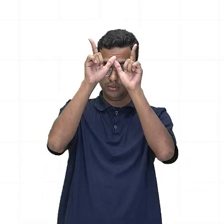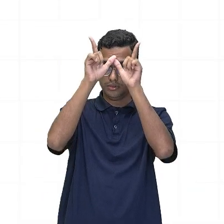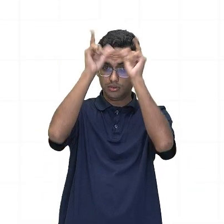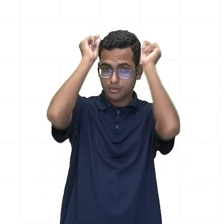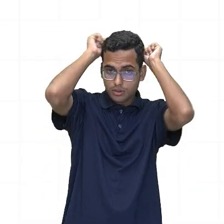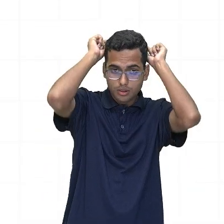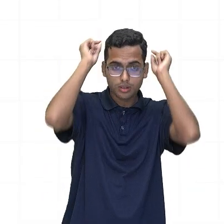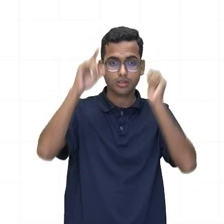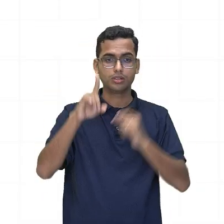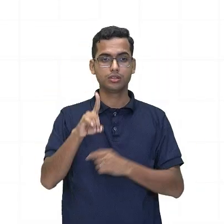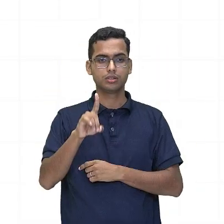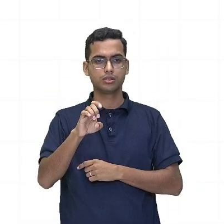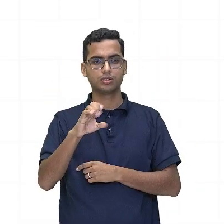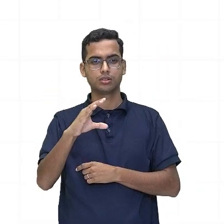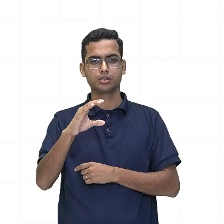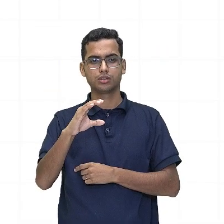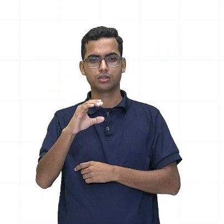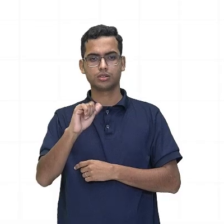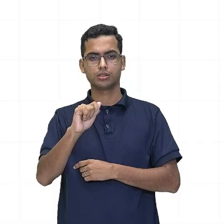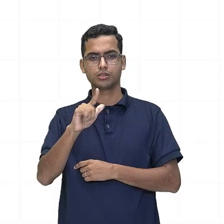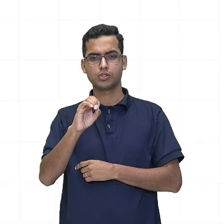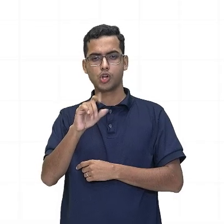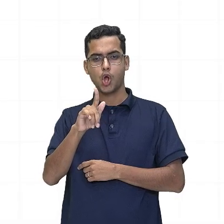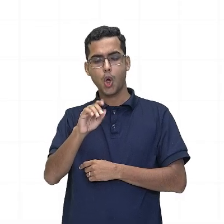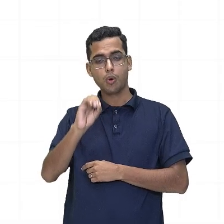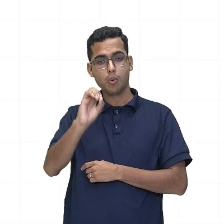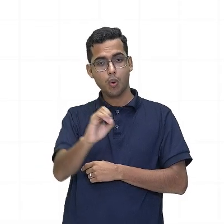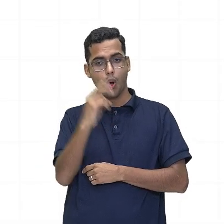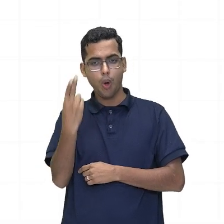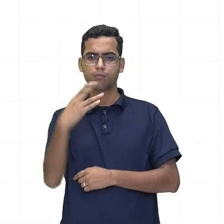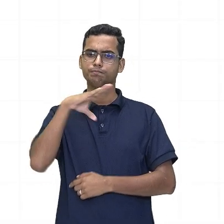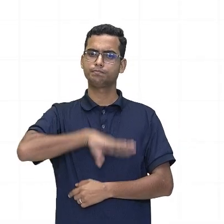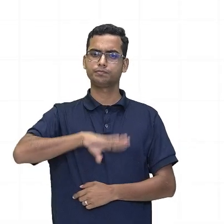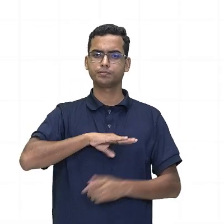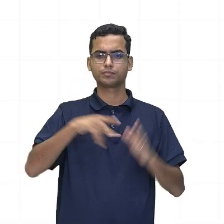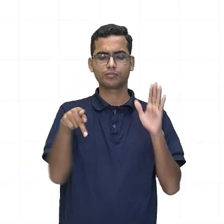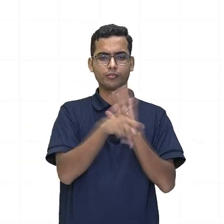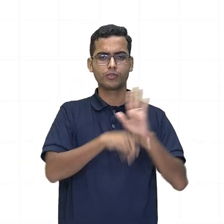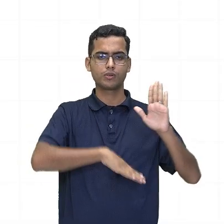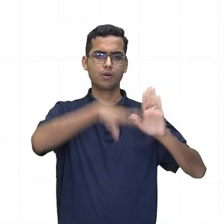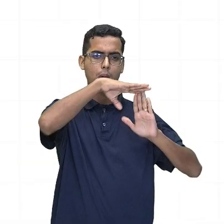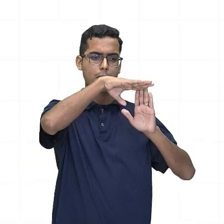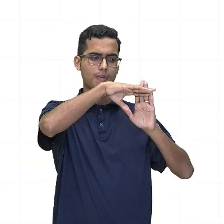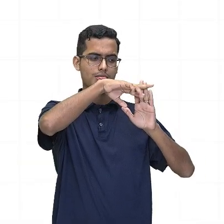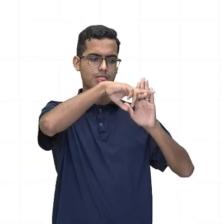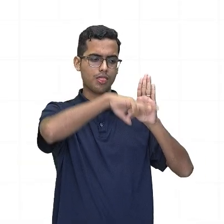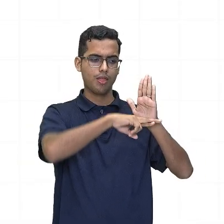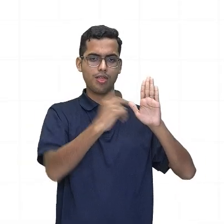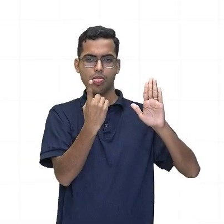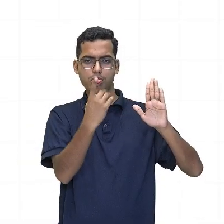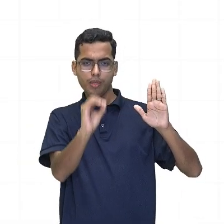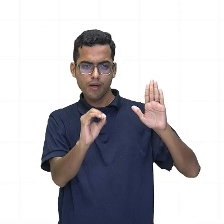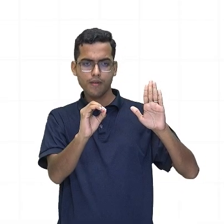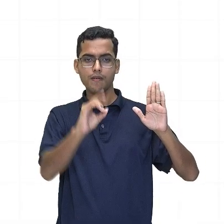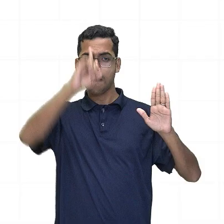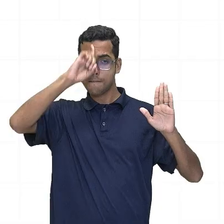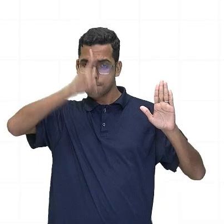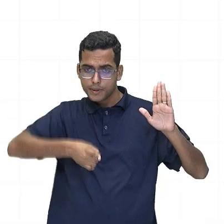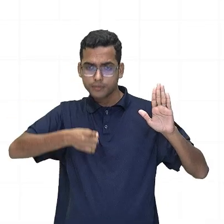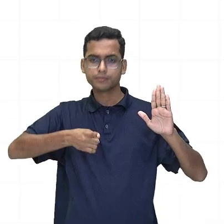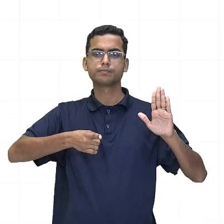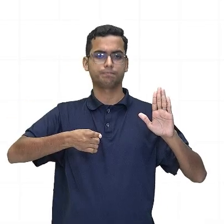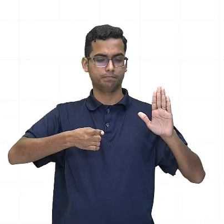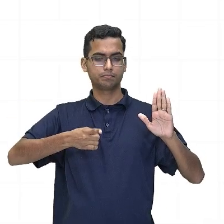a essência da regra moral, da conduta moral, daquilo que o judeu deve